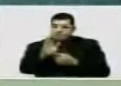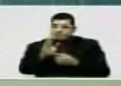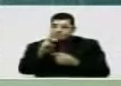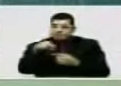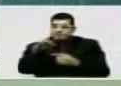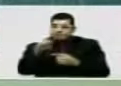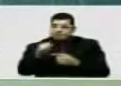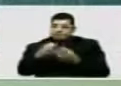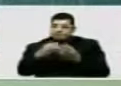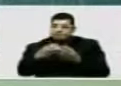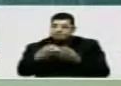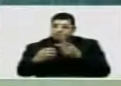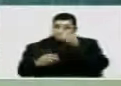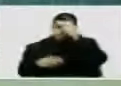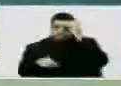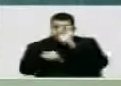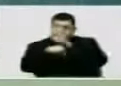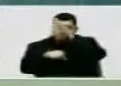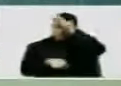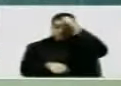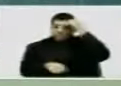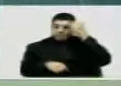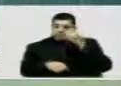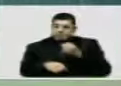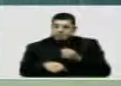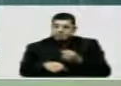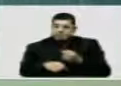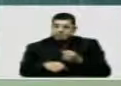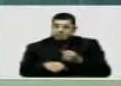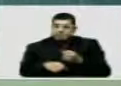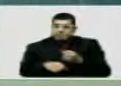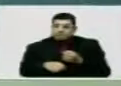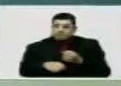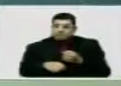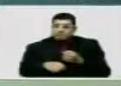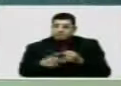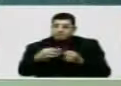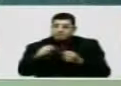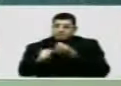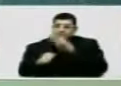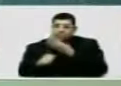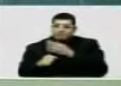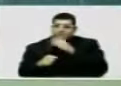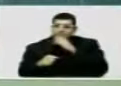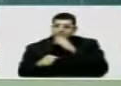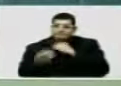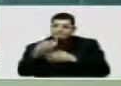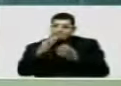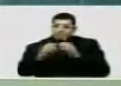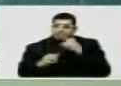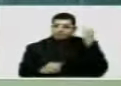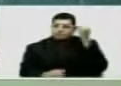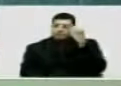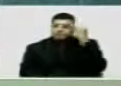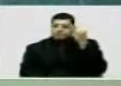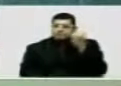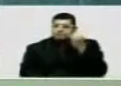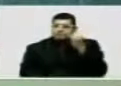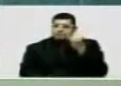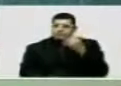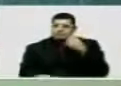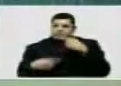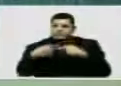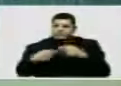a unidade do povo do Estado do Amazonas pela sua representação política em torno de algo que é tão importante